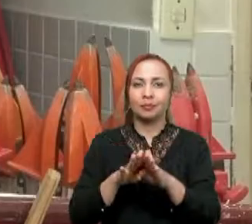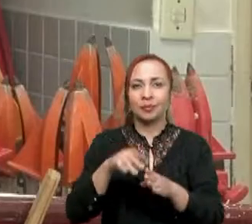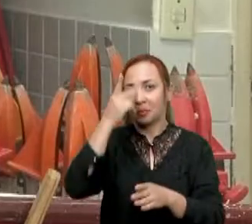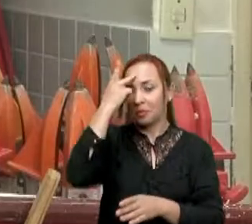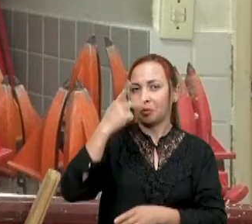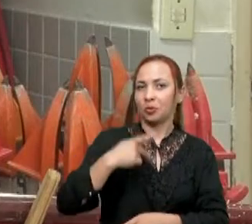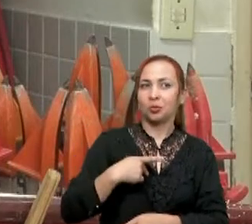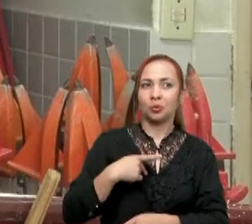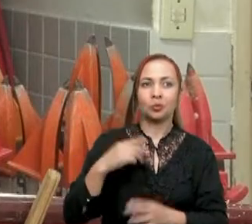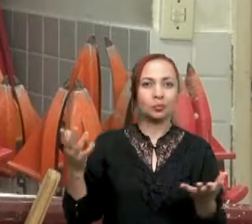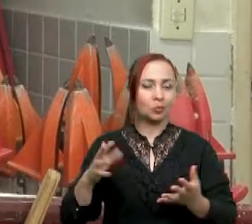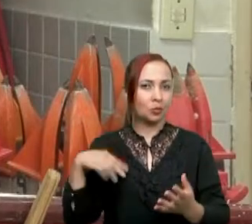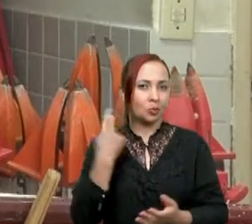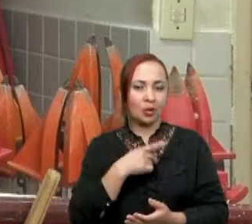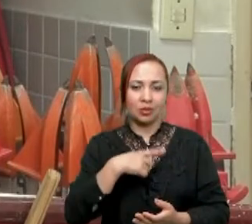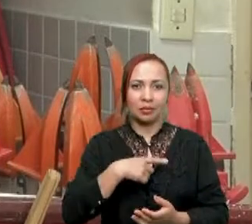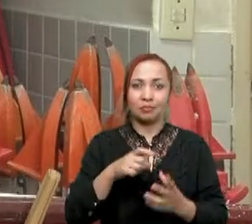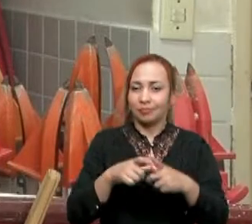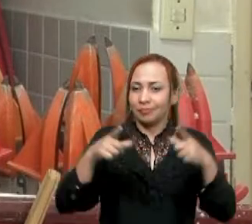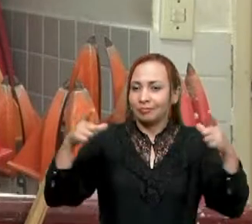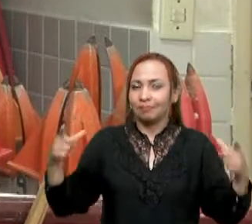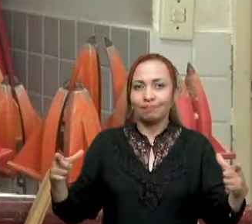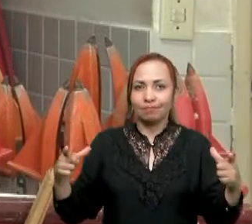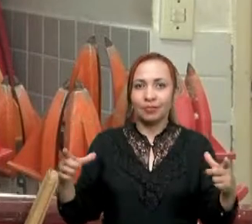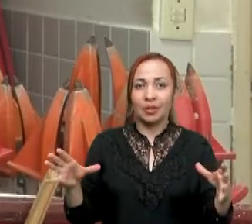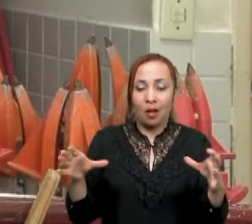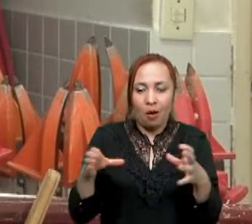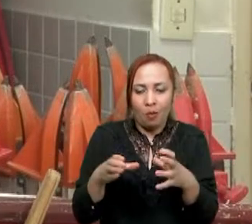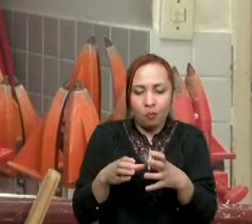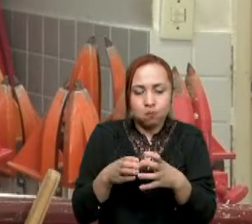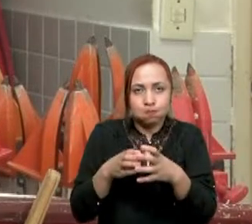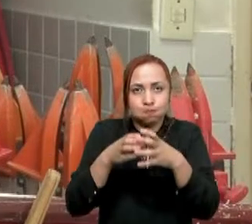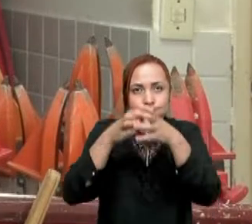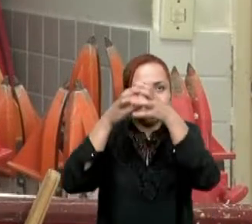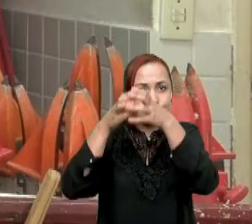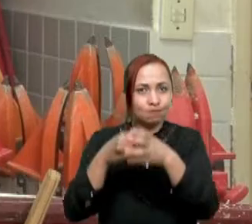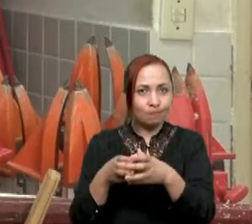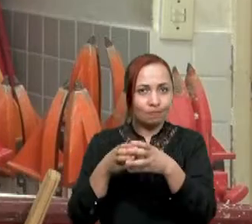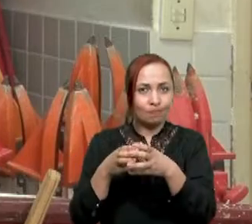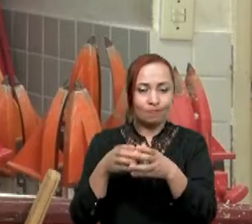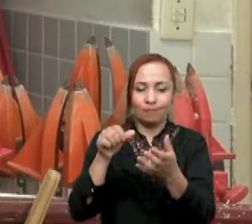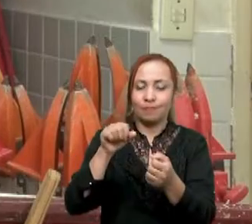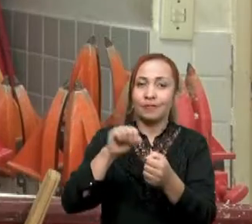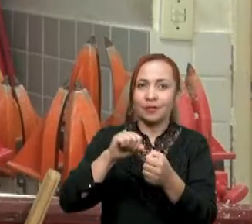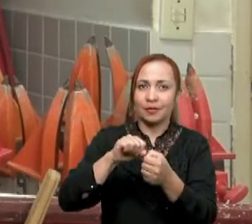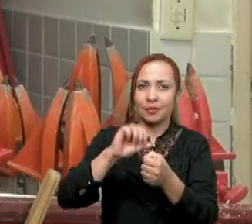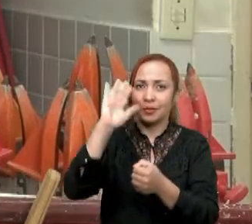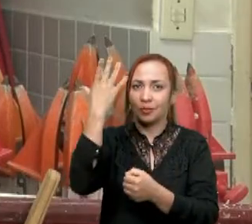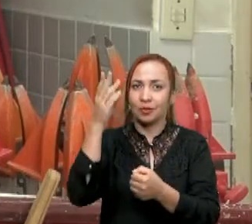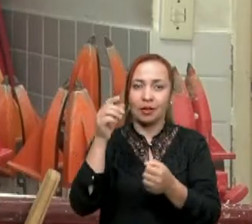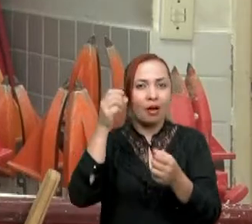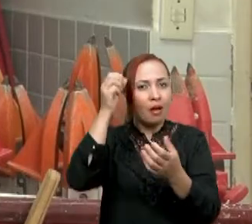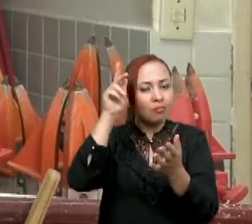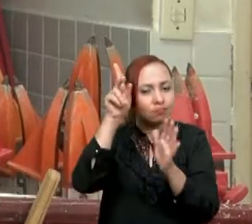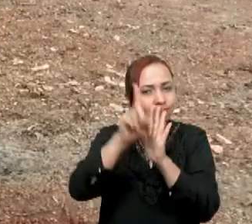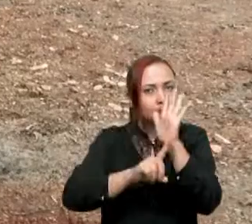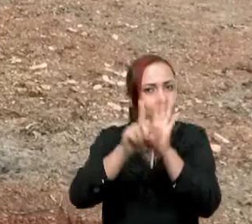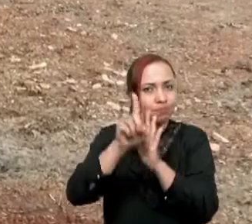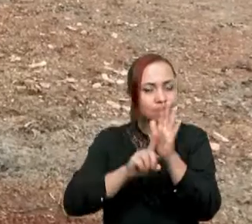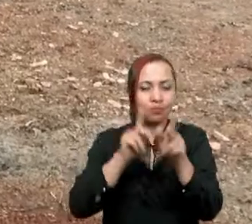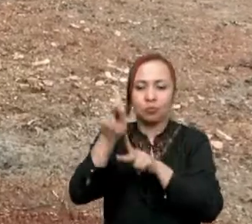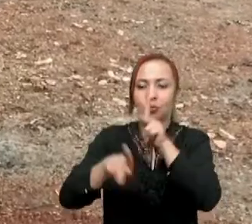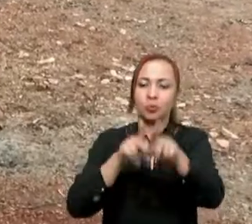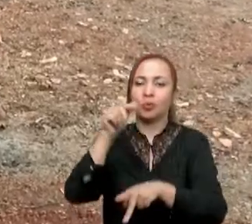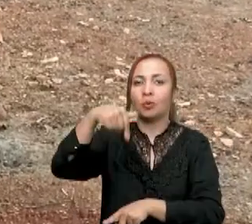pessoal nós temos hoje atualmente dos grandes gargalos digamos assim no que diz respeito à ativação dos direitos para a população quilombola